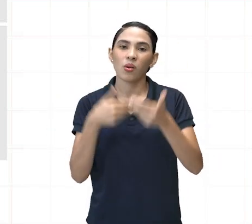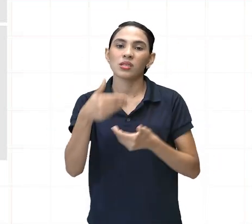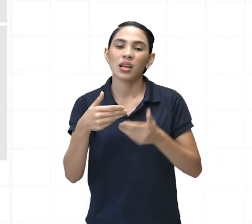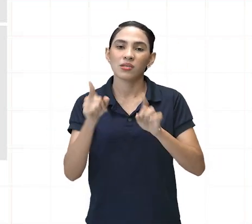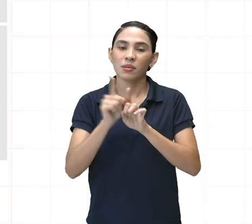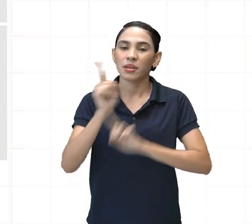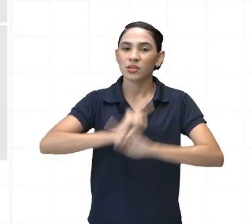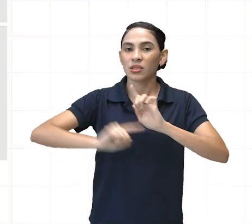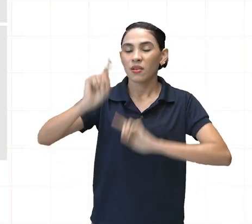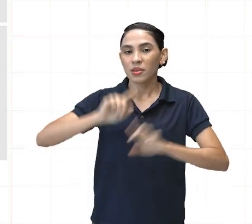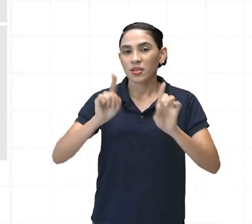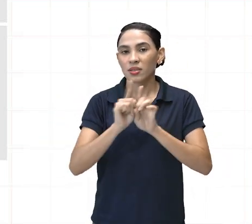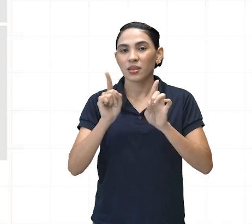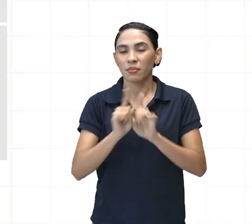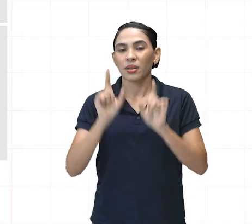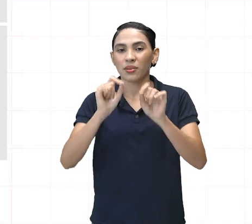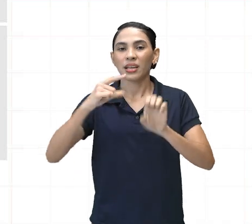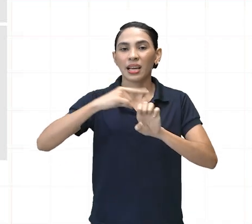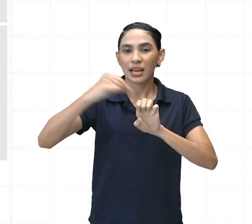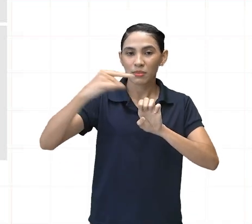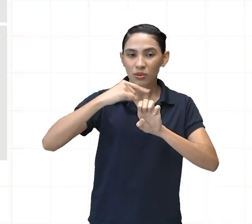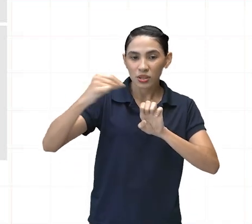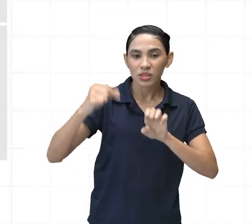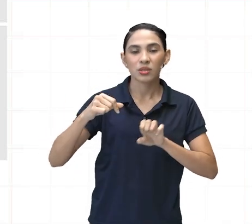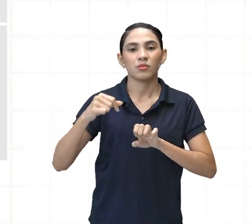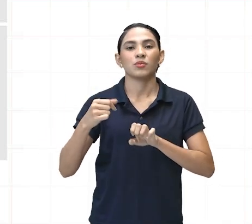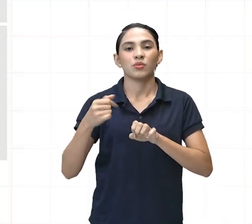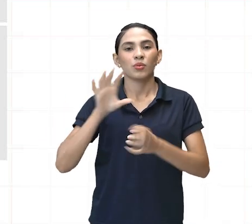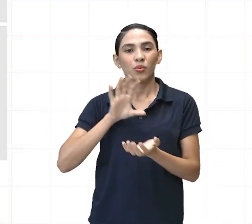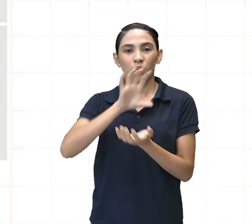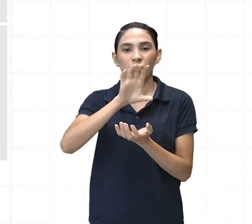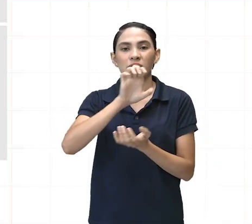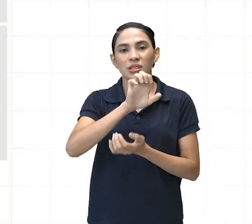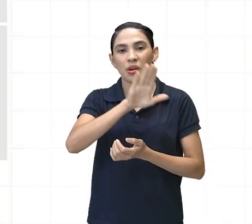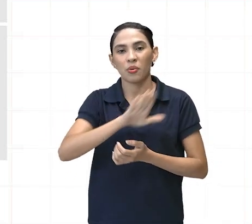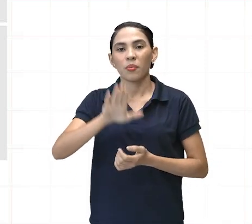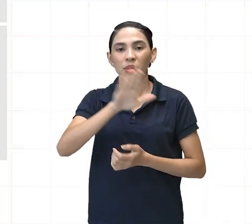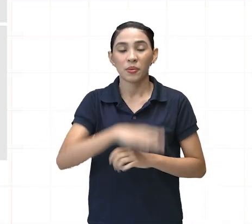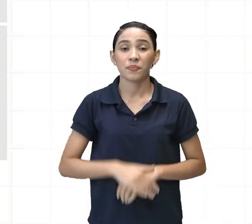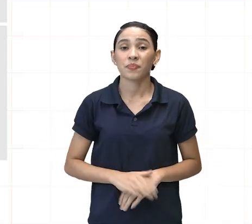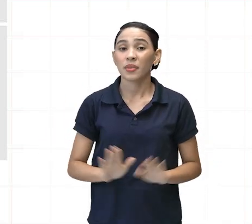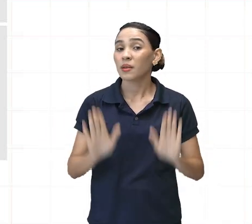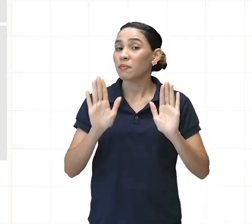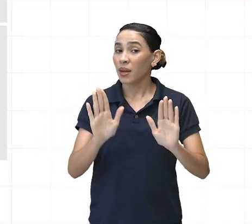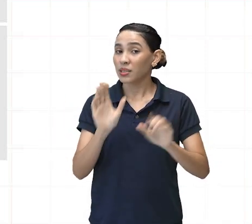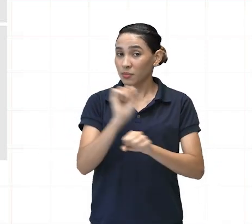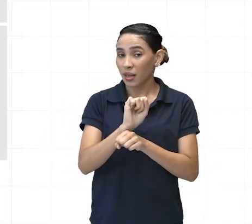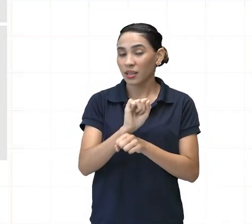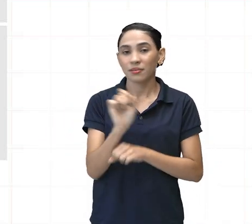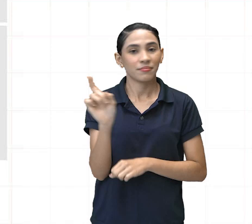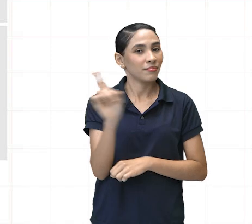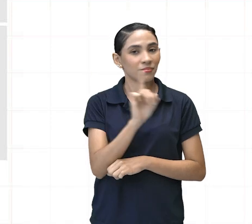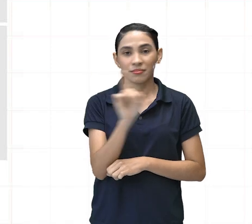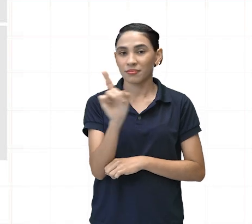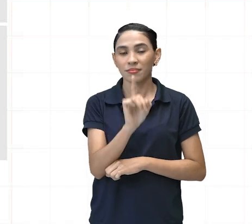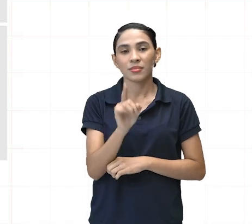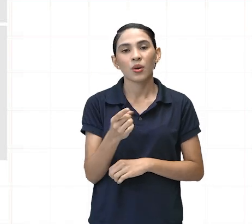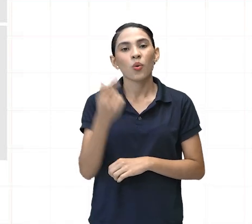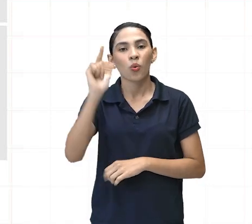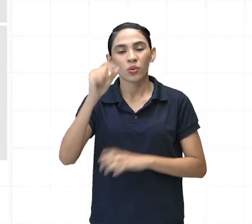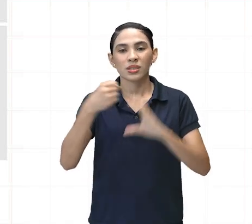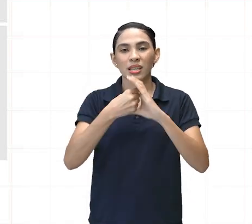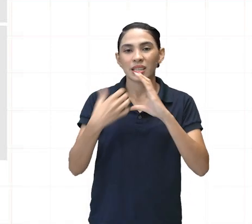de inovação e empreendedorismo no continente europeu. Mas não para aí não, tá certo?